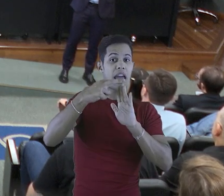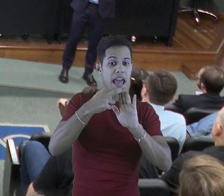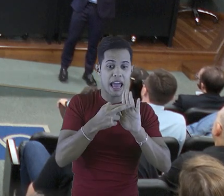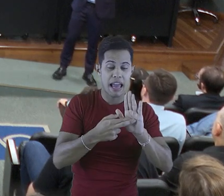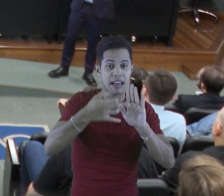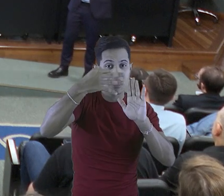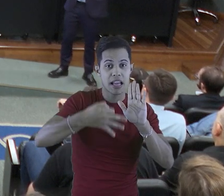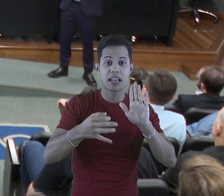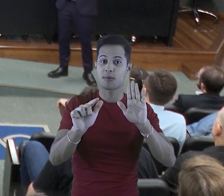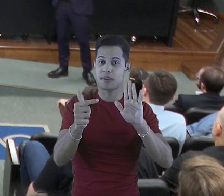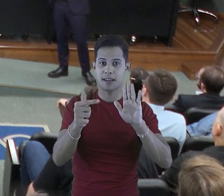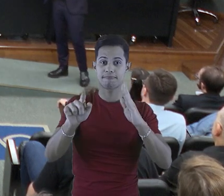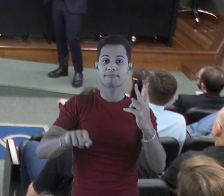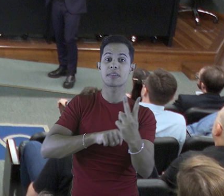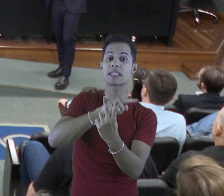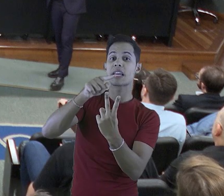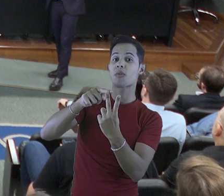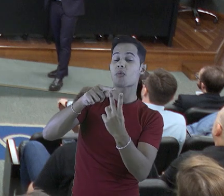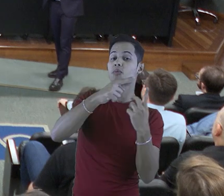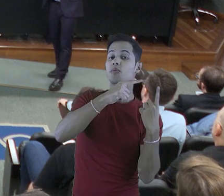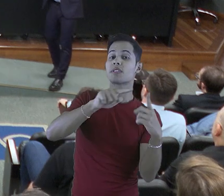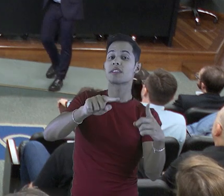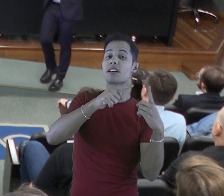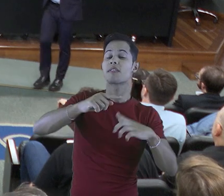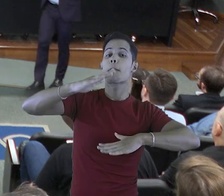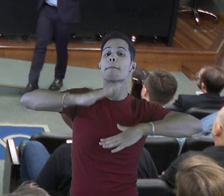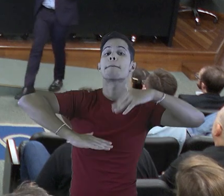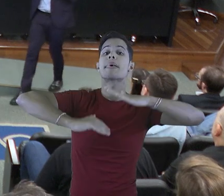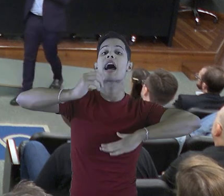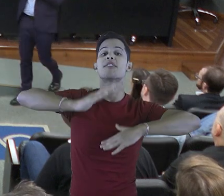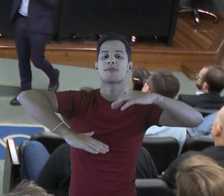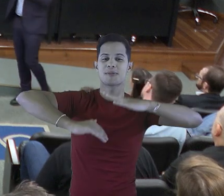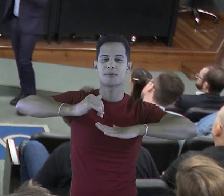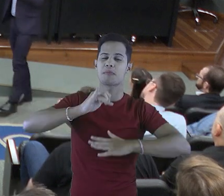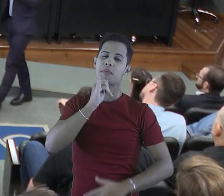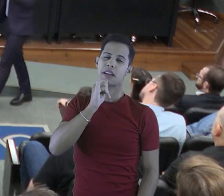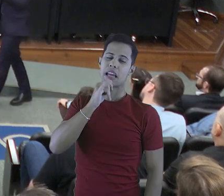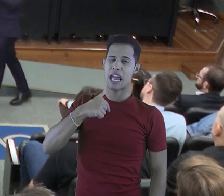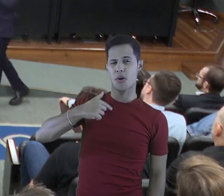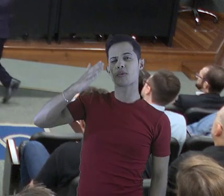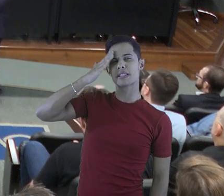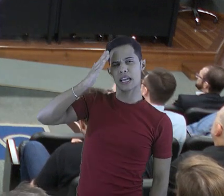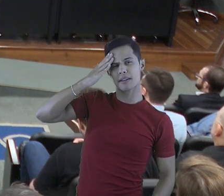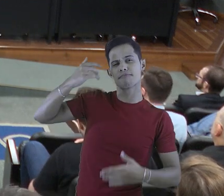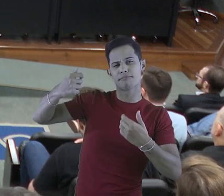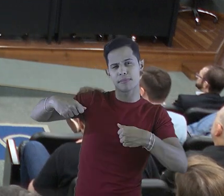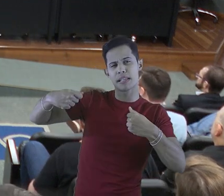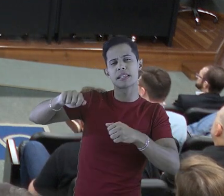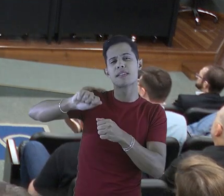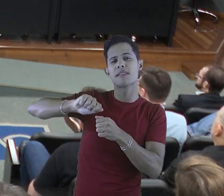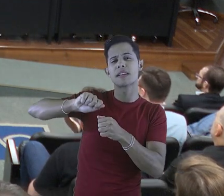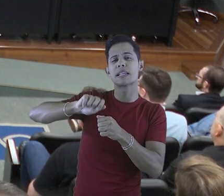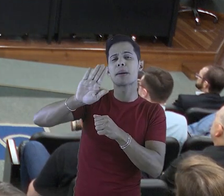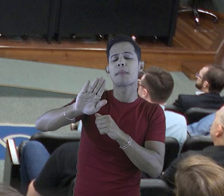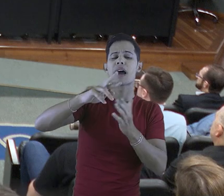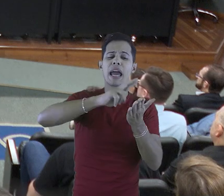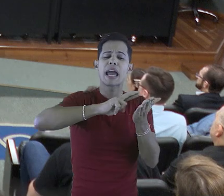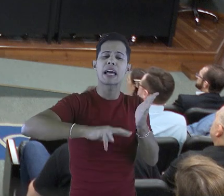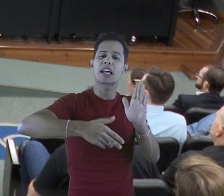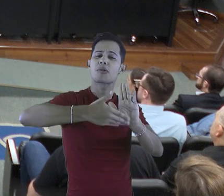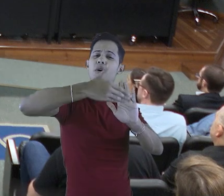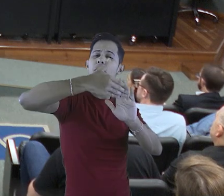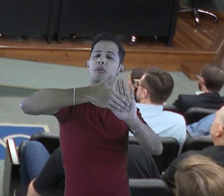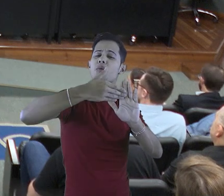Segundo grande desafio, é um desafio prático. Então, eu sei que eu preciso fazer, como eu falei ali, relatório, mas qual é a cara do relatório?